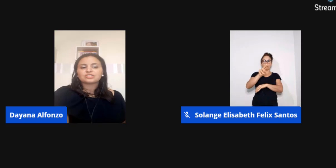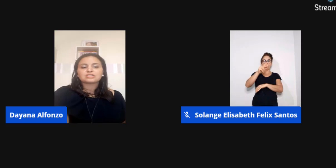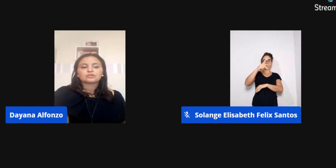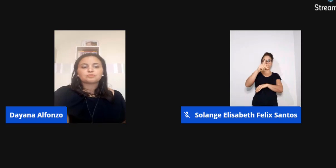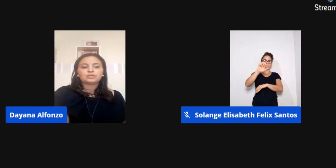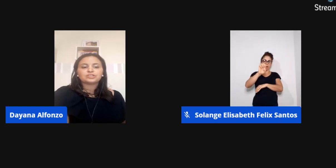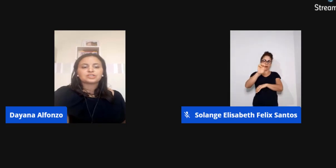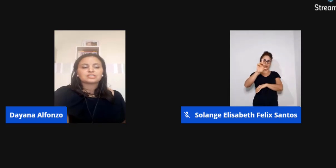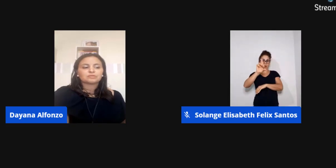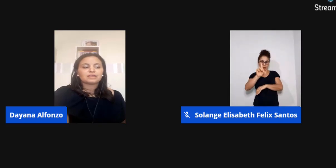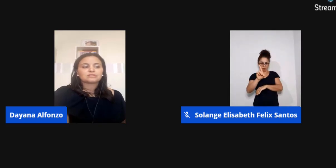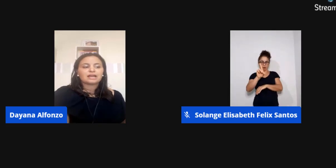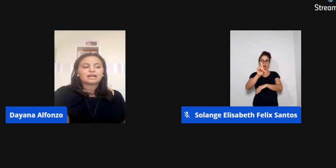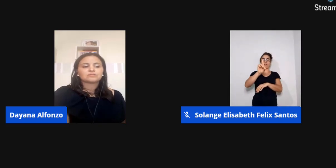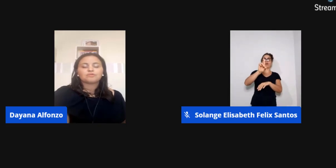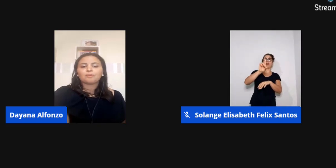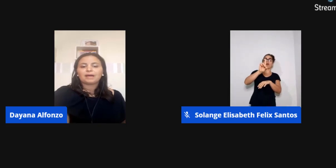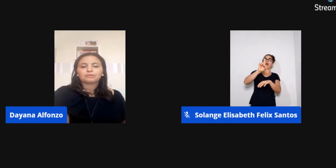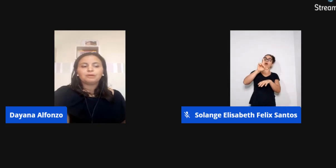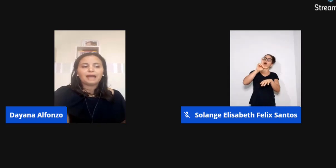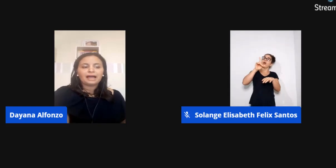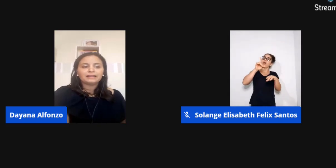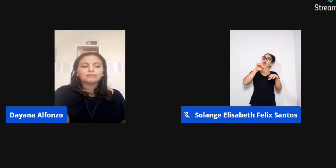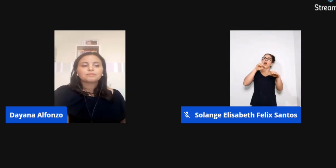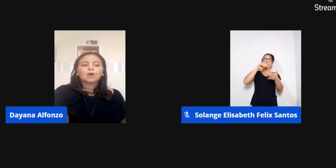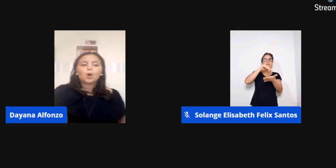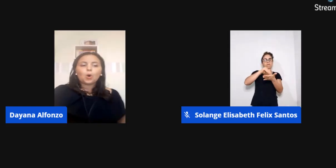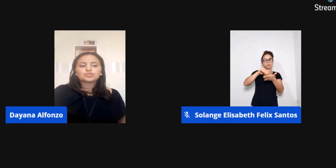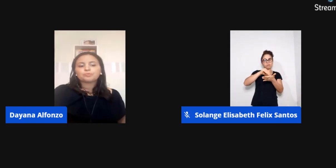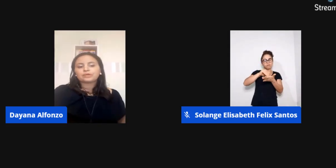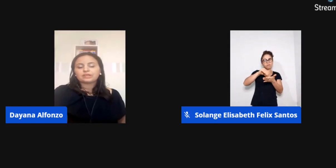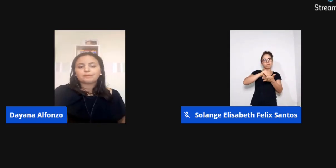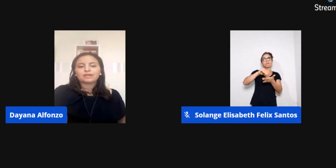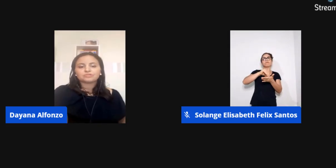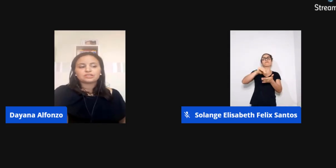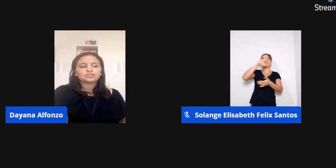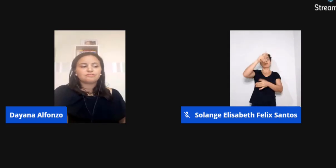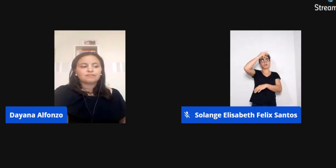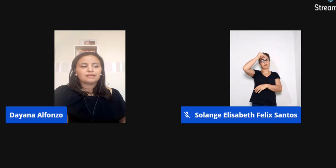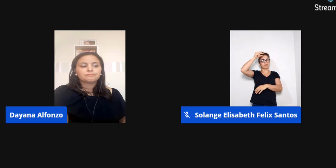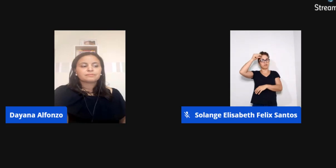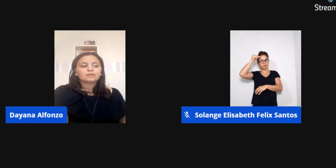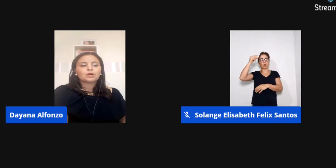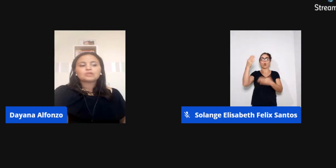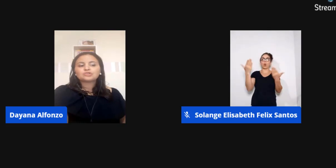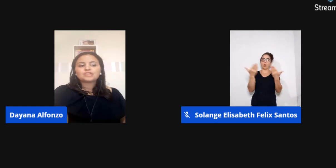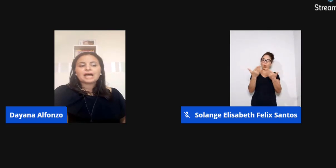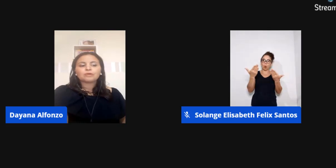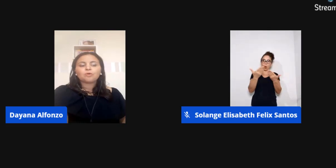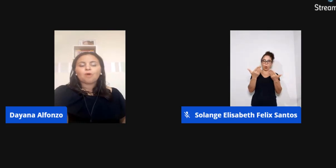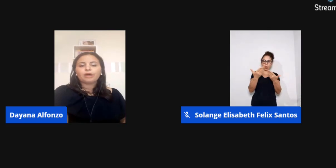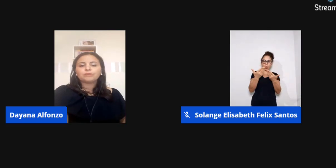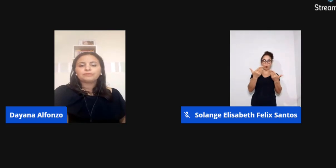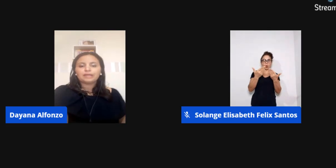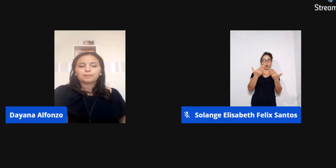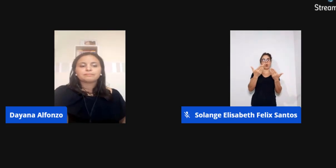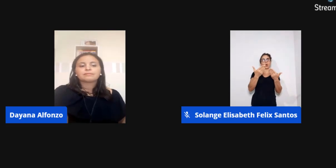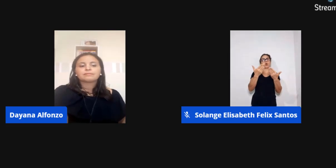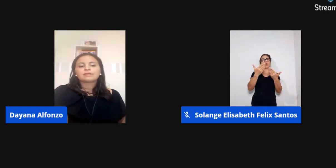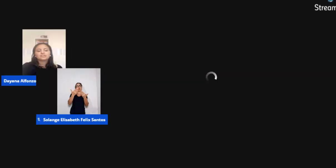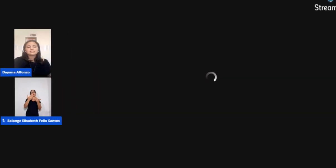de Gestões Políticas Educacionais no formato online, hoje, por intermédio da GEFEM, nosso diálogo ocorre no